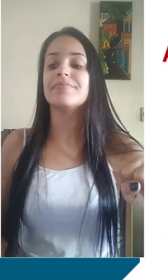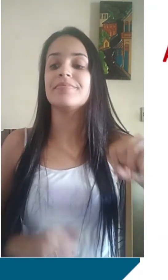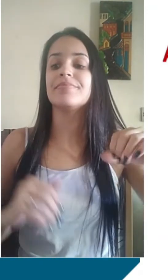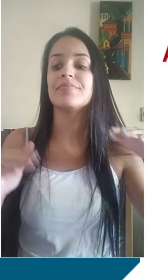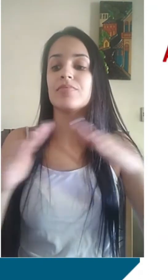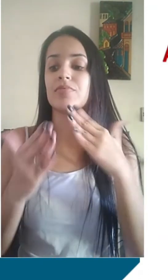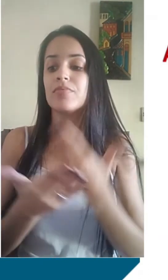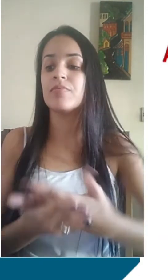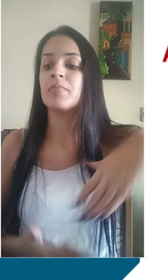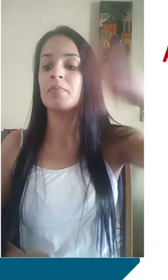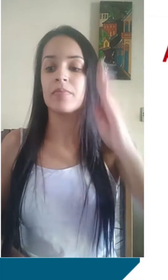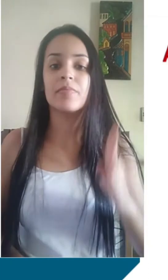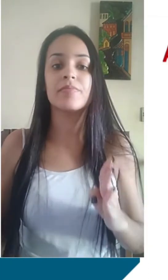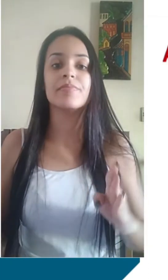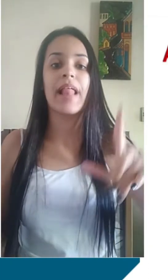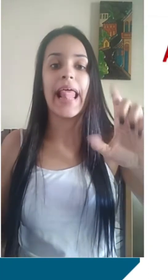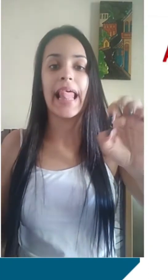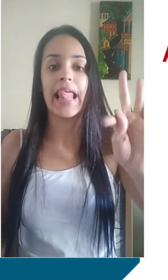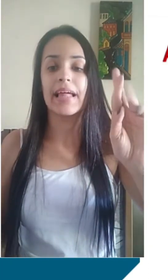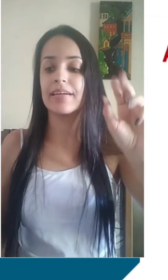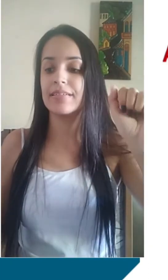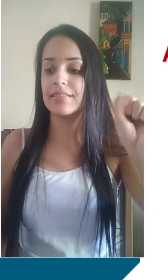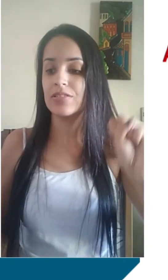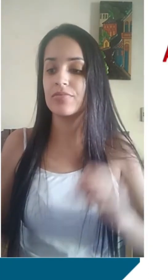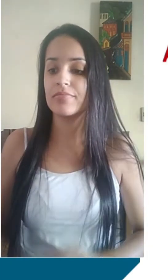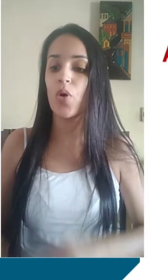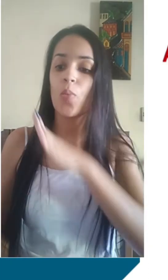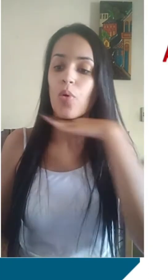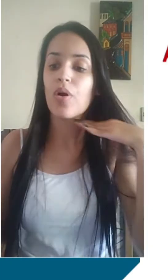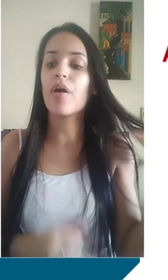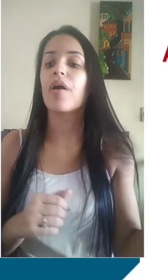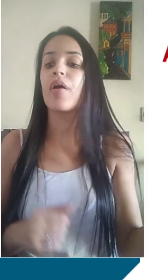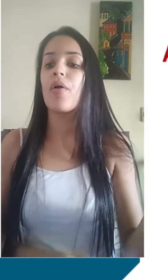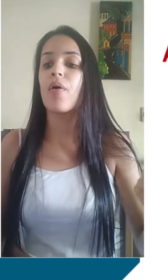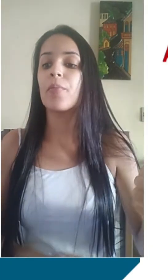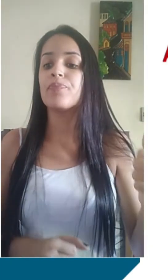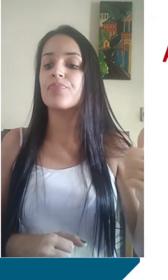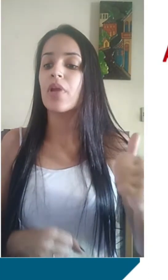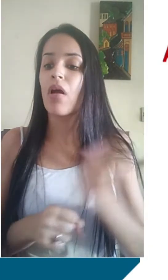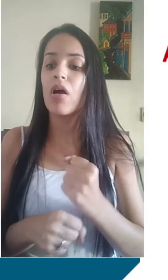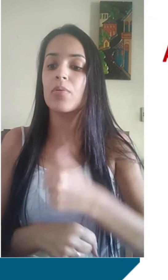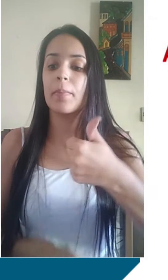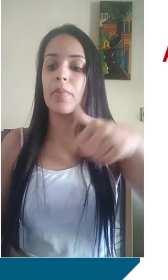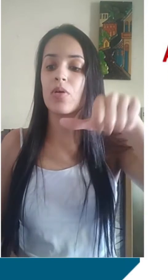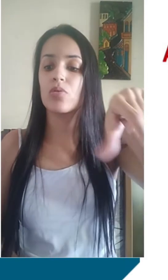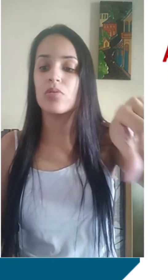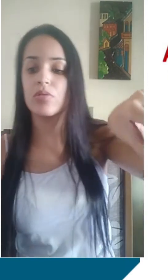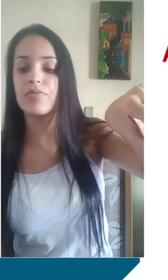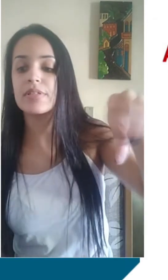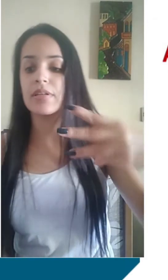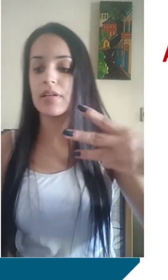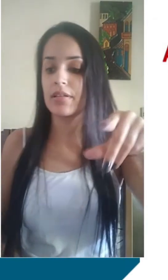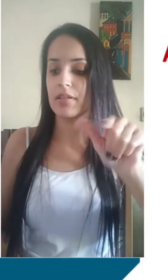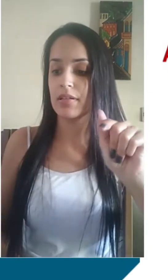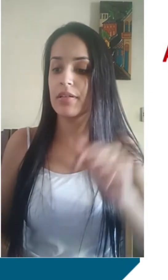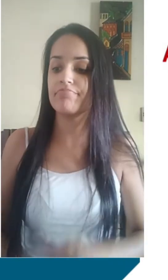Rimas, 1895. Alberto de Oliveira é dos escritores parnasianos o que mais